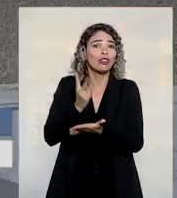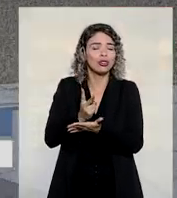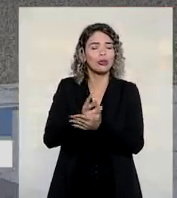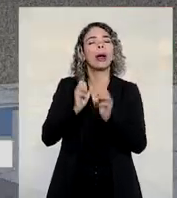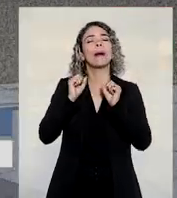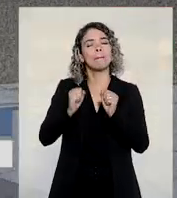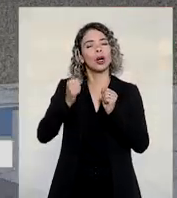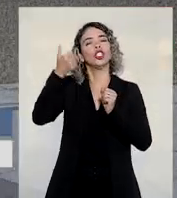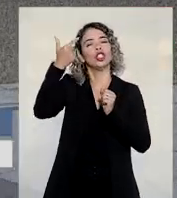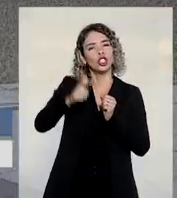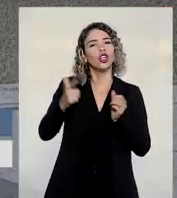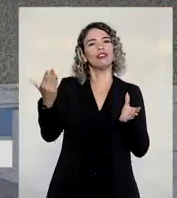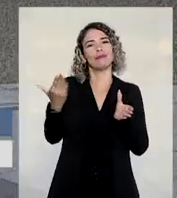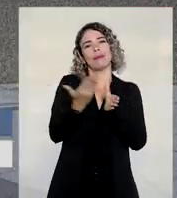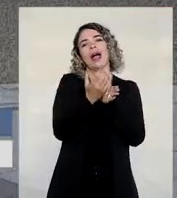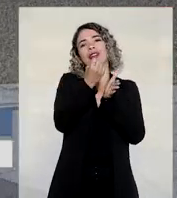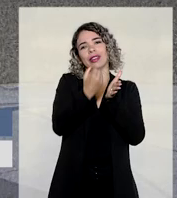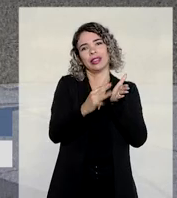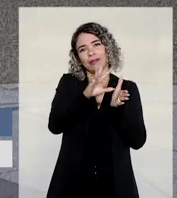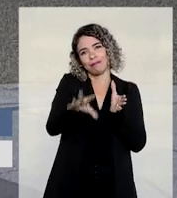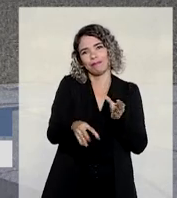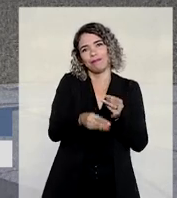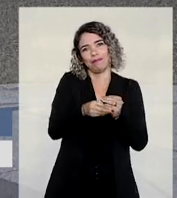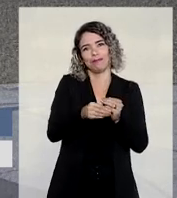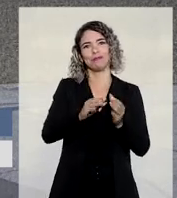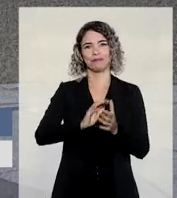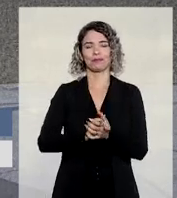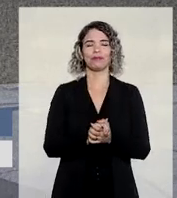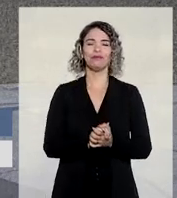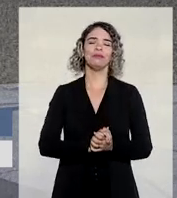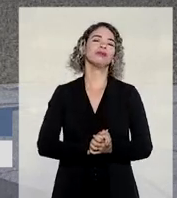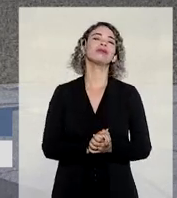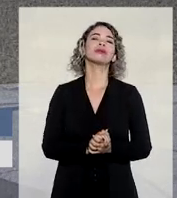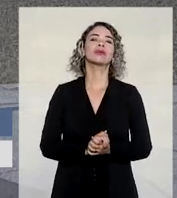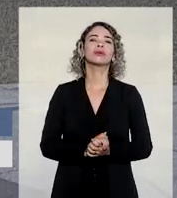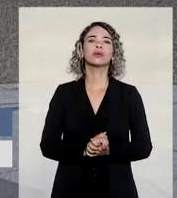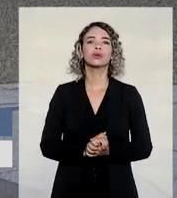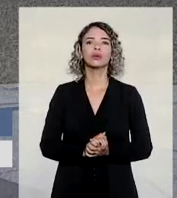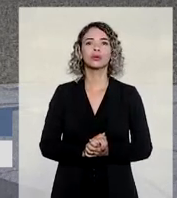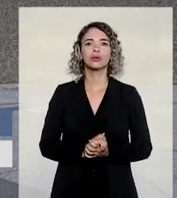1022. Professora Thais, gostaria de complementar, quero provocar você.